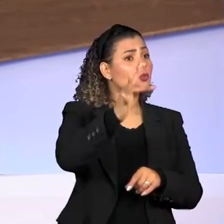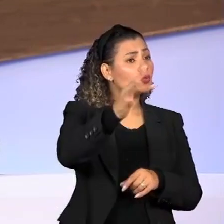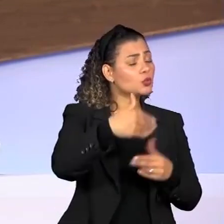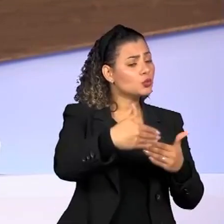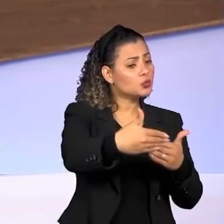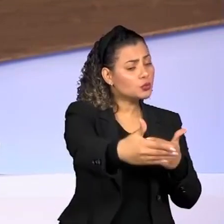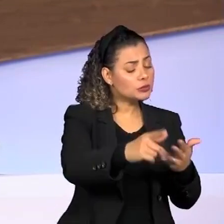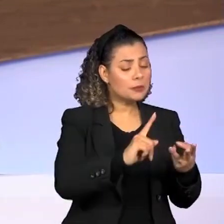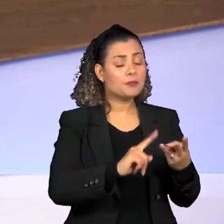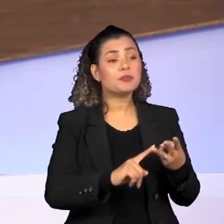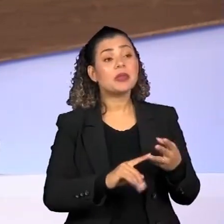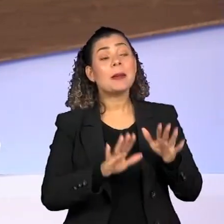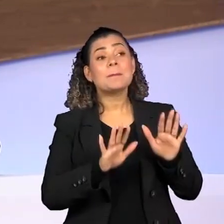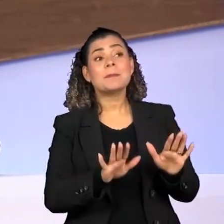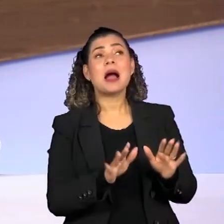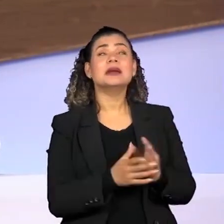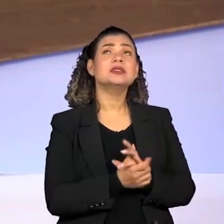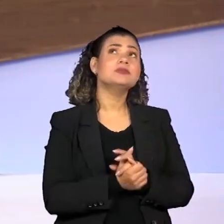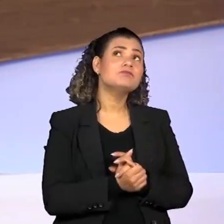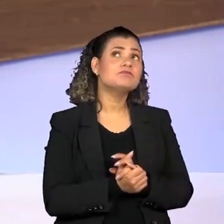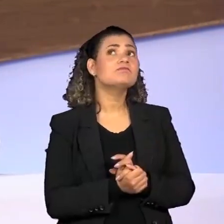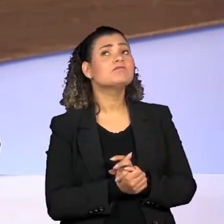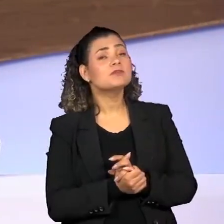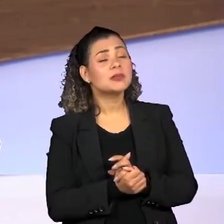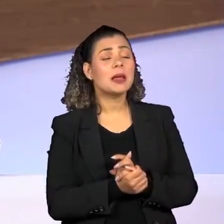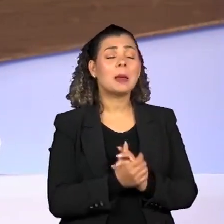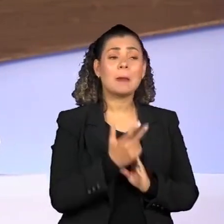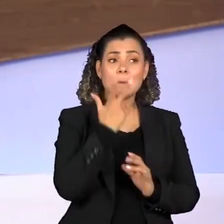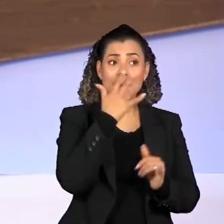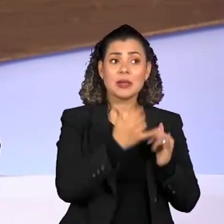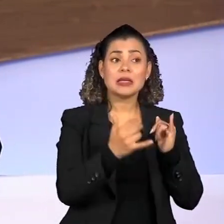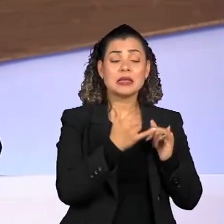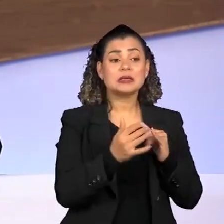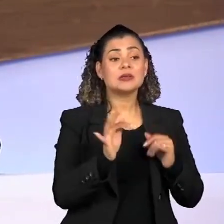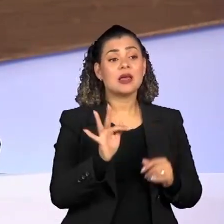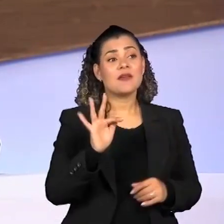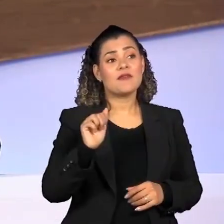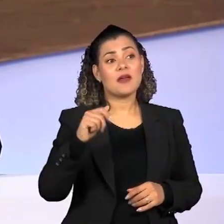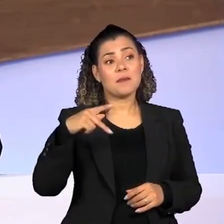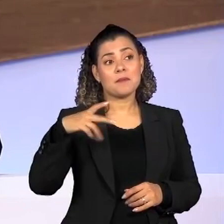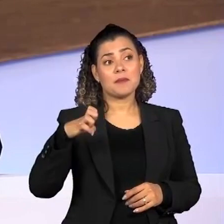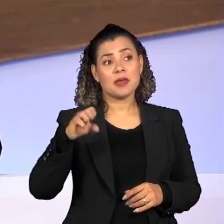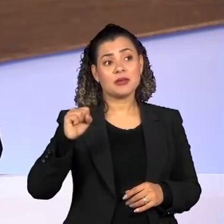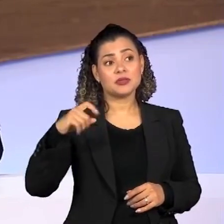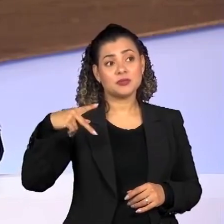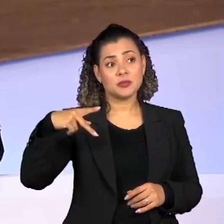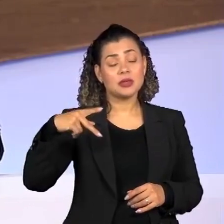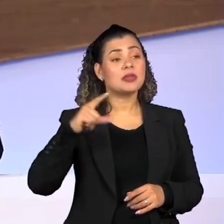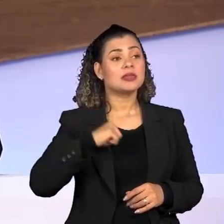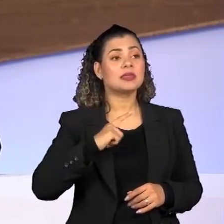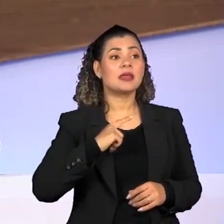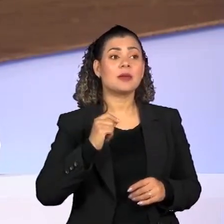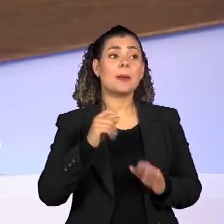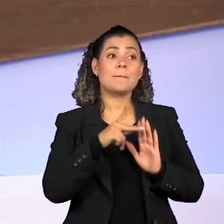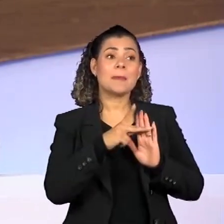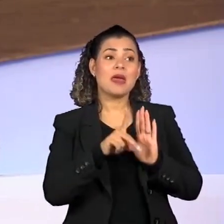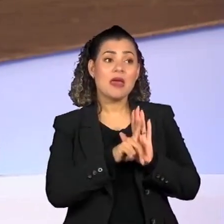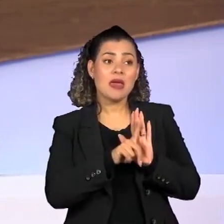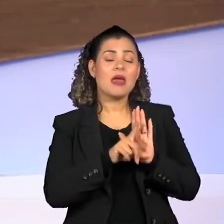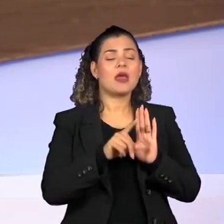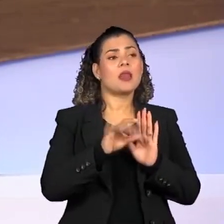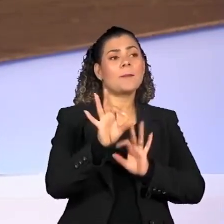mas com alguma frequência é a Fapesp tem sofrido ataques em projetos de lei e